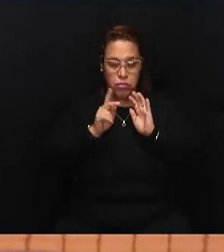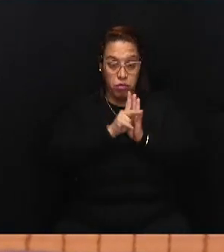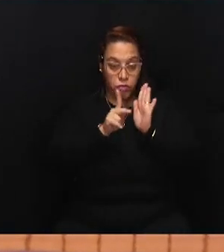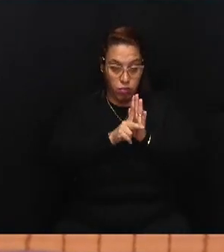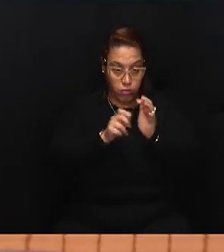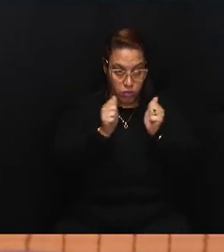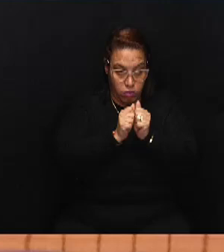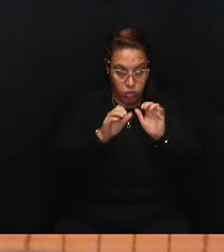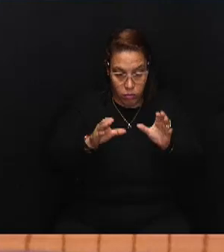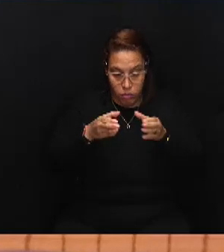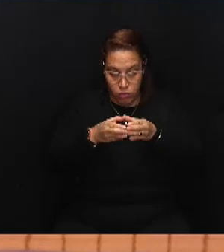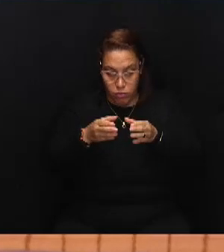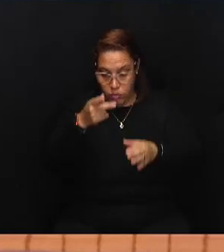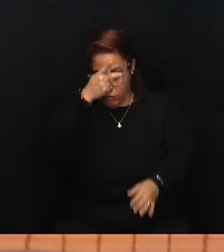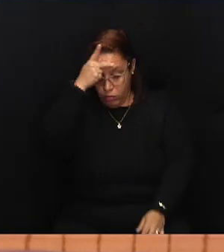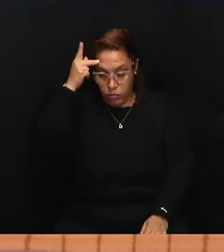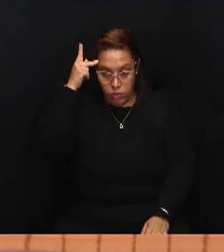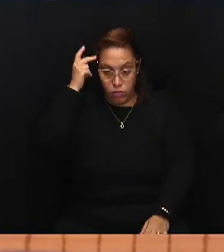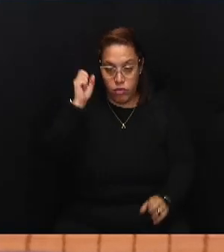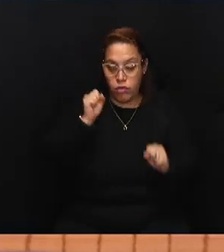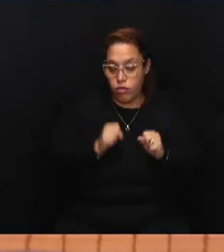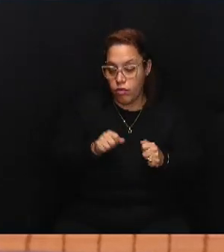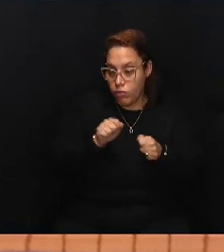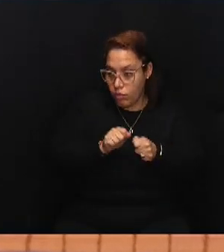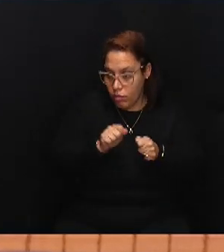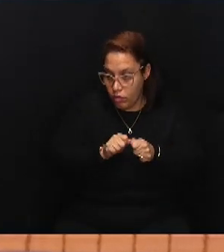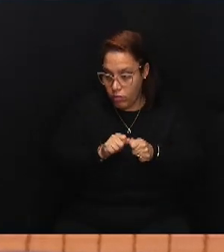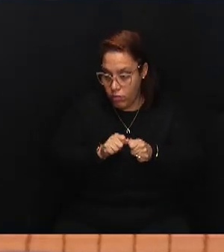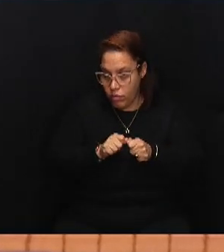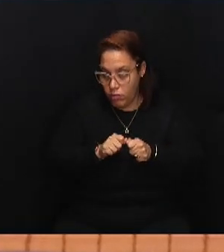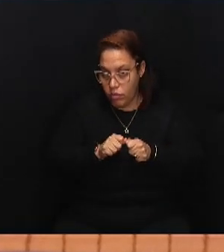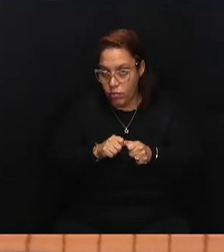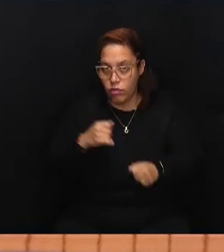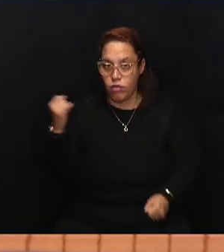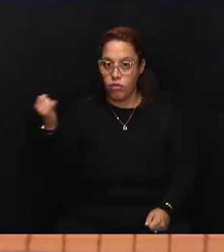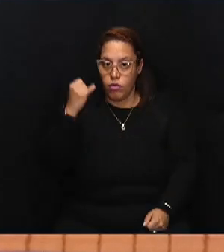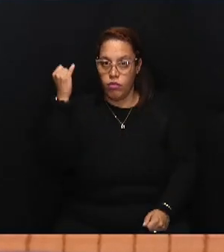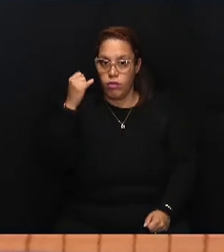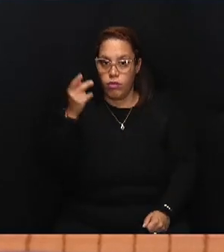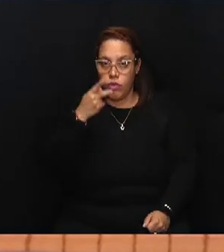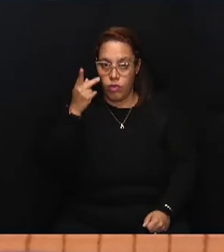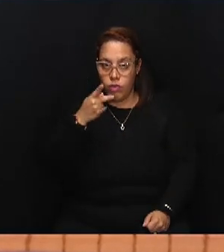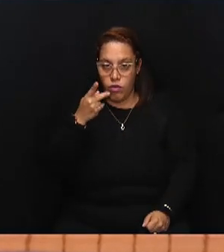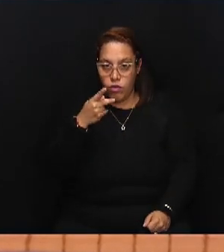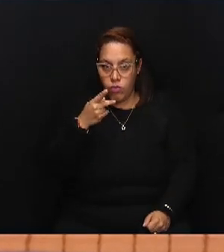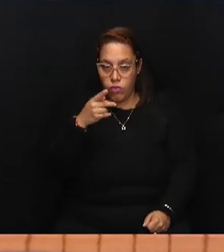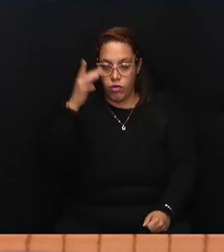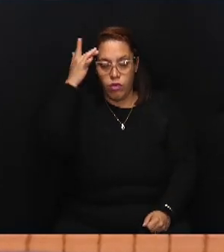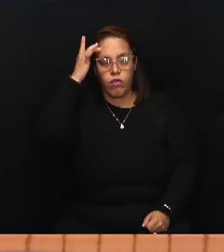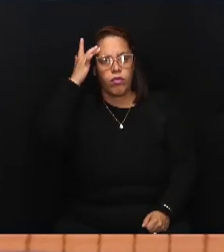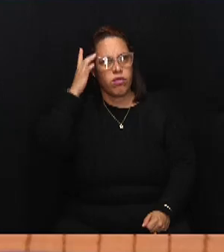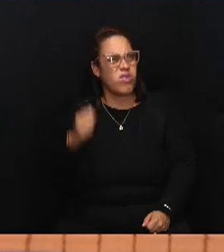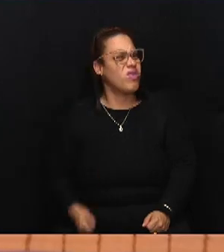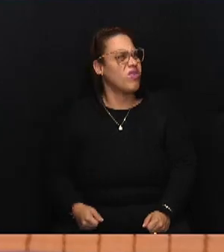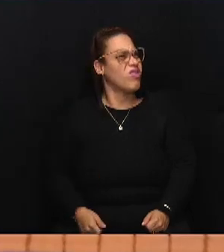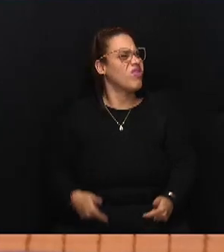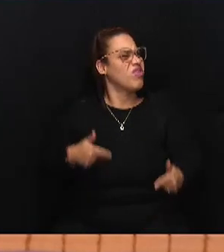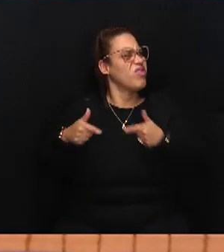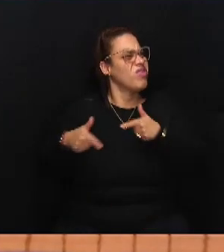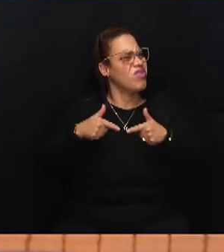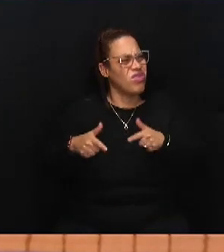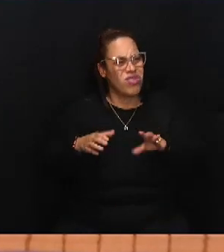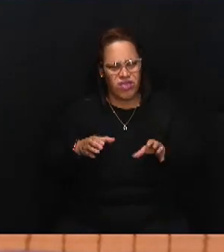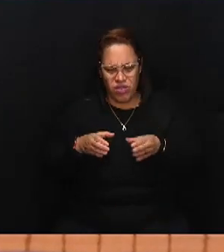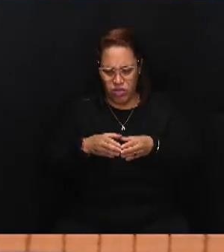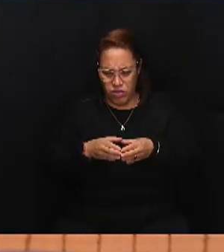à comissão aqui, para que nós possa realizar isso aí. Eu acho que é muito importante aí que o senhor falou. Eu acho que a gente tem que trabalhar em cima disso, por isso que a